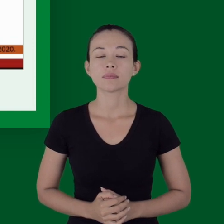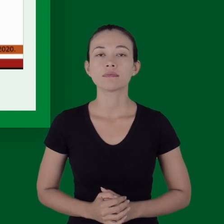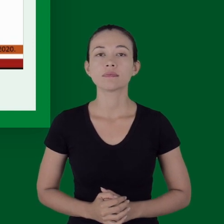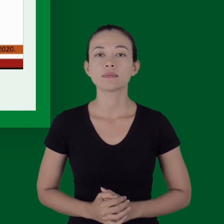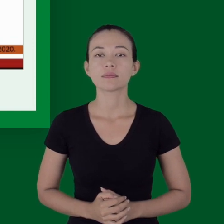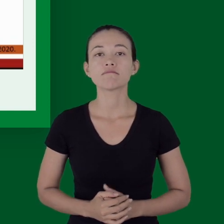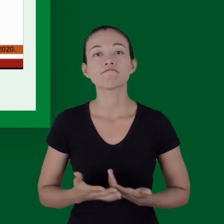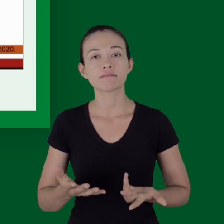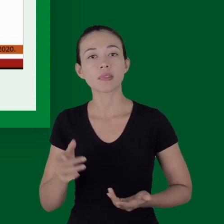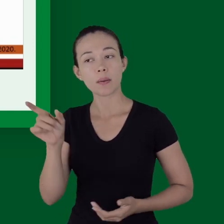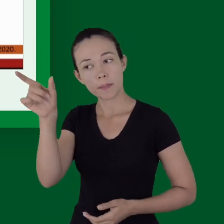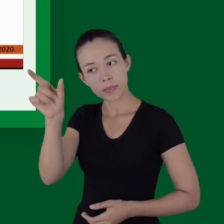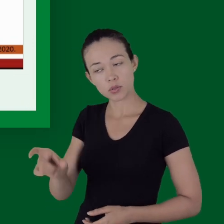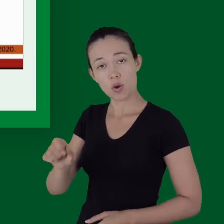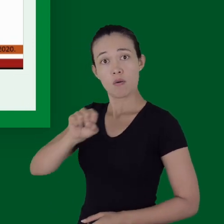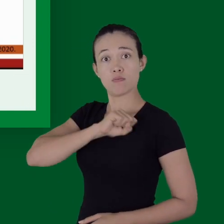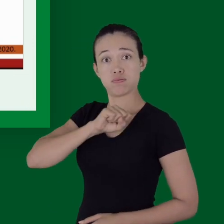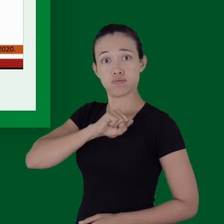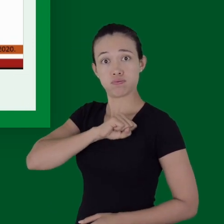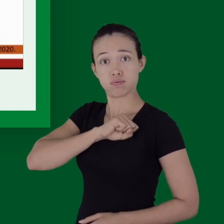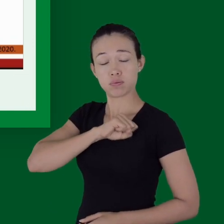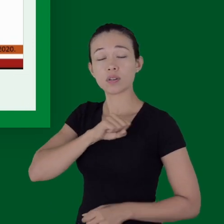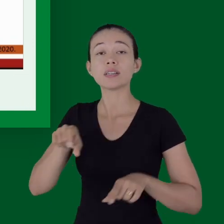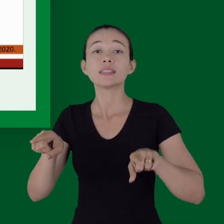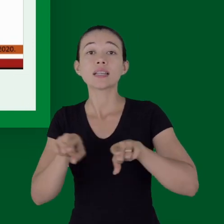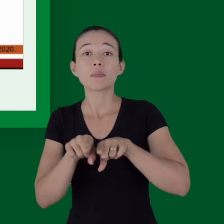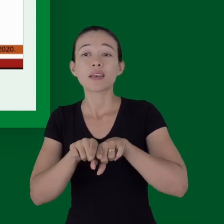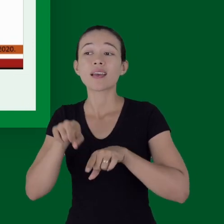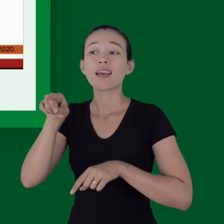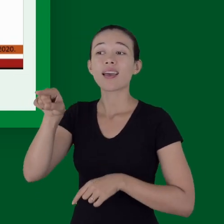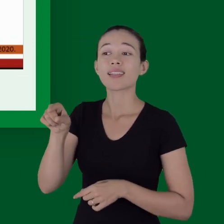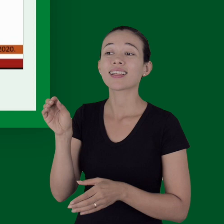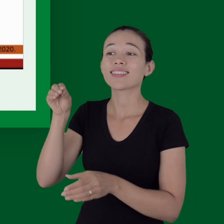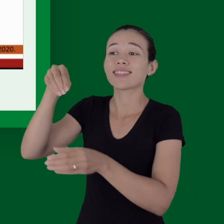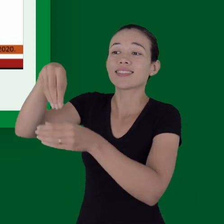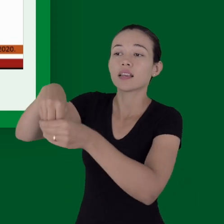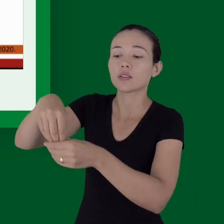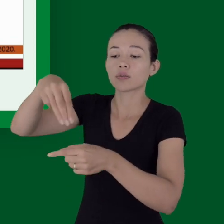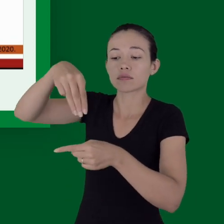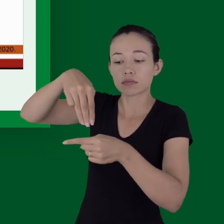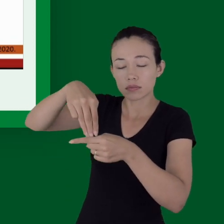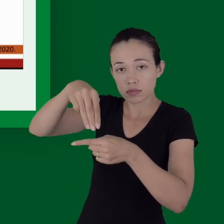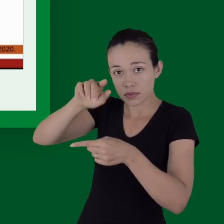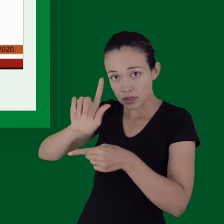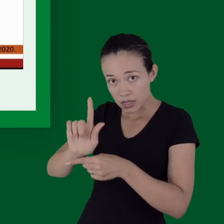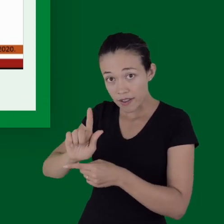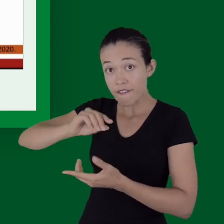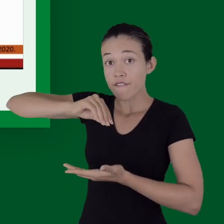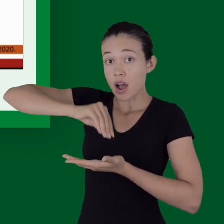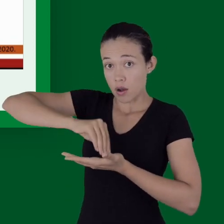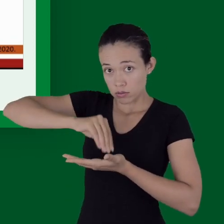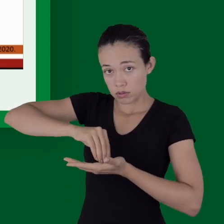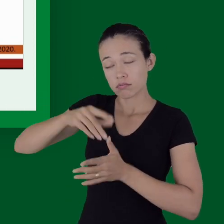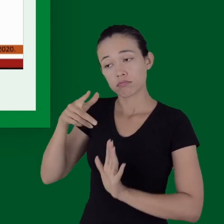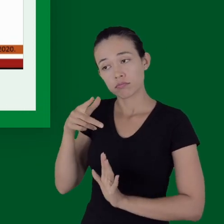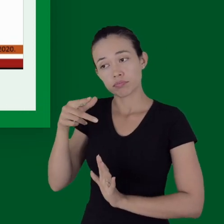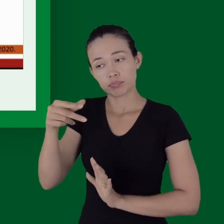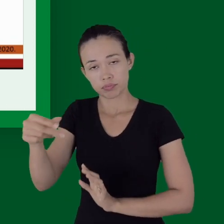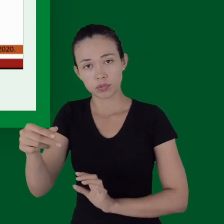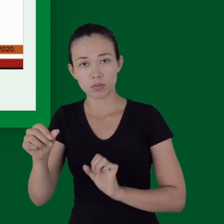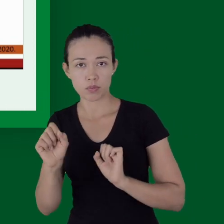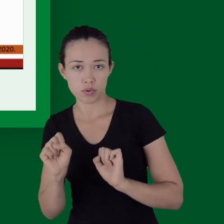torsadequan, com suspeita concomitantemente de hipomagnesemia. A dose de ataque é de 1 a 2